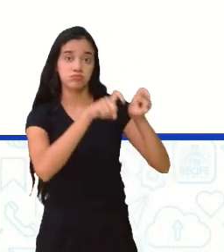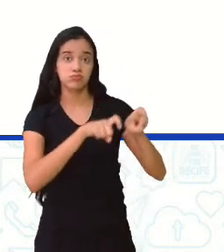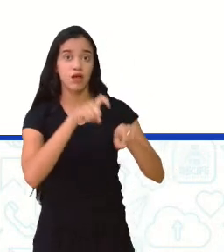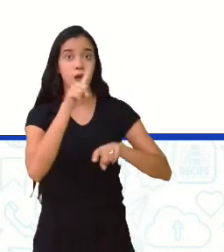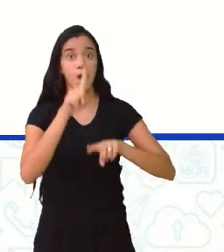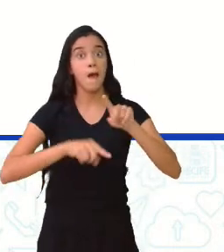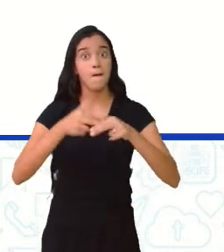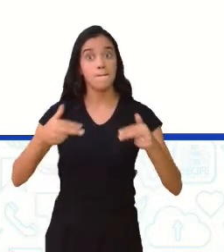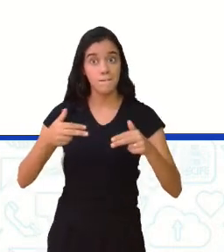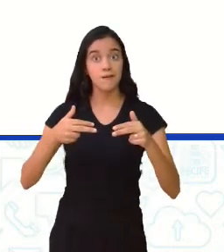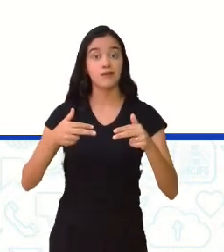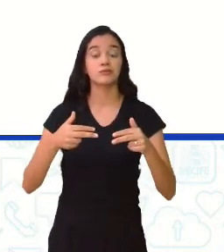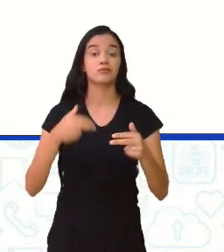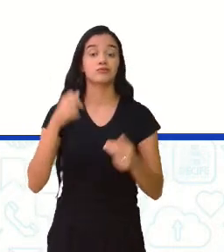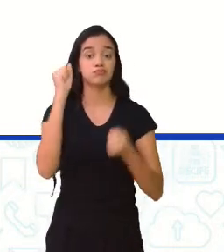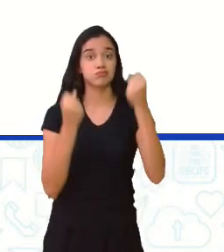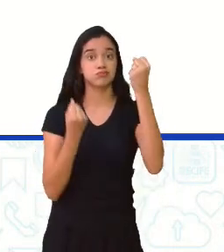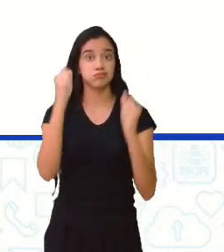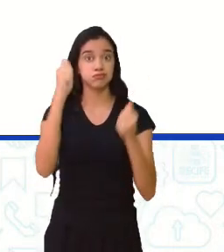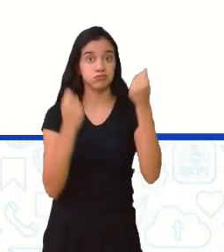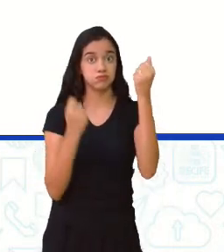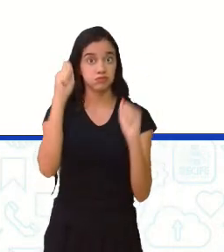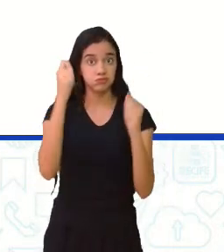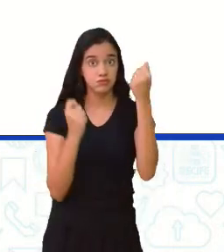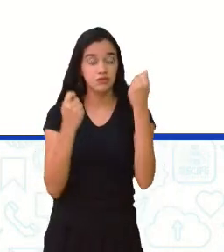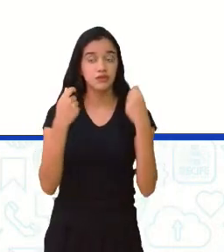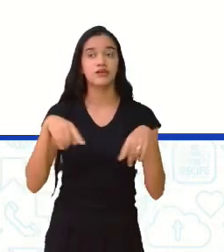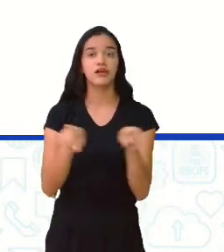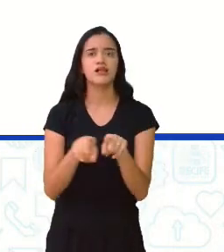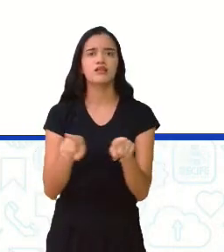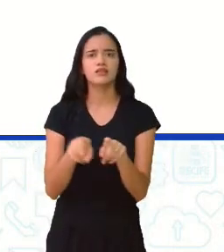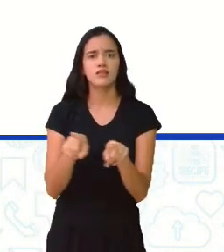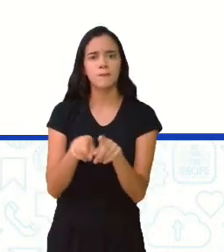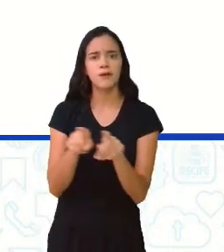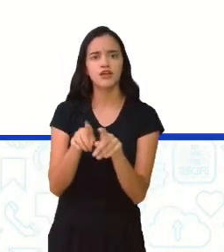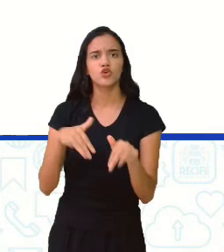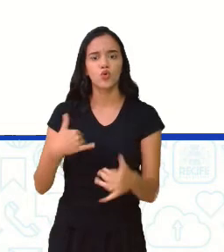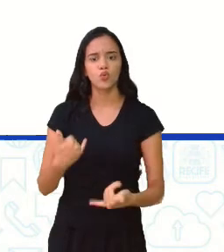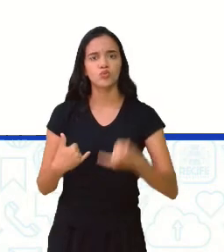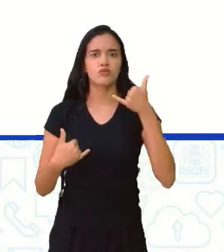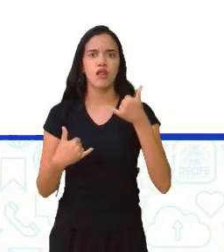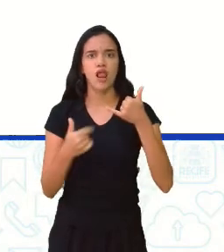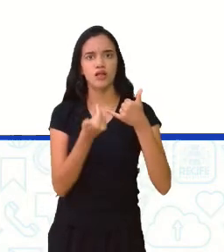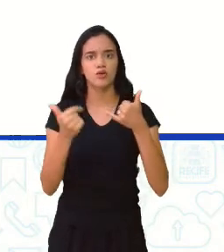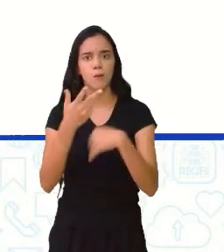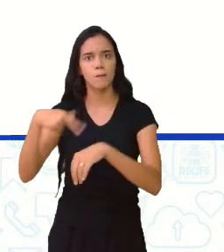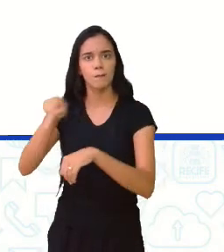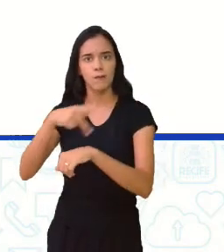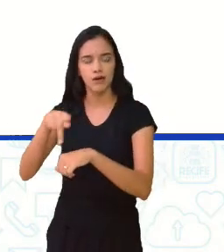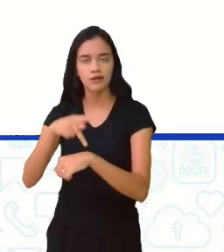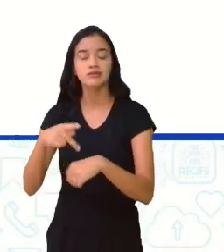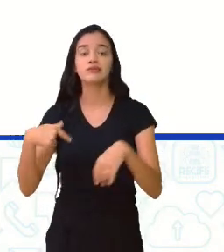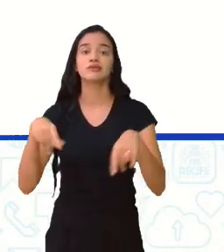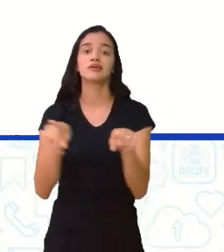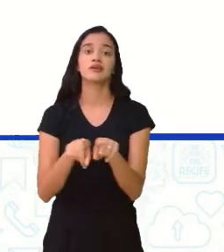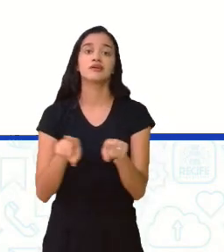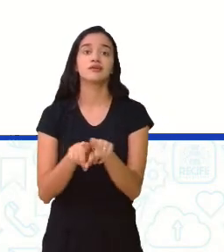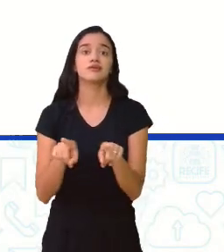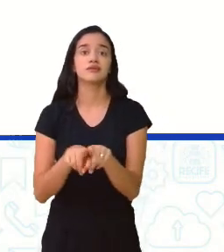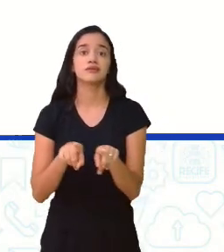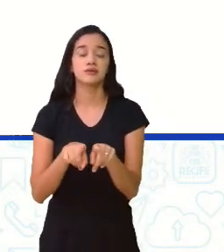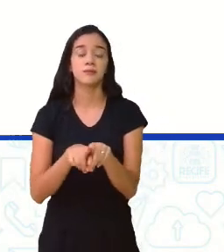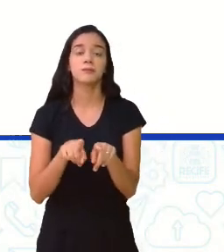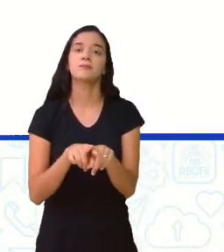produtos industrializados e até a sua capinha de celular que você importou de outro país. É pelo transporte marítimo